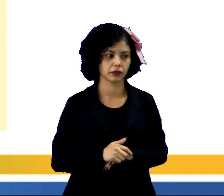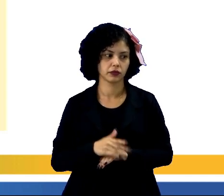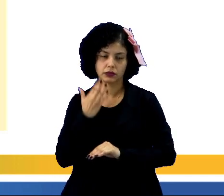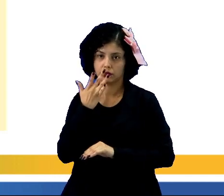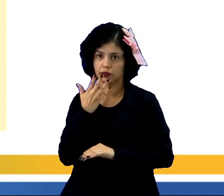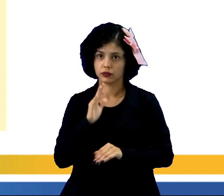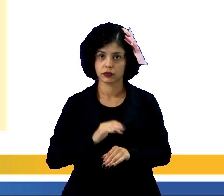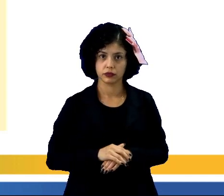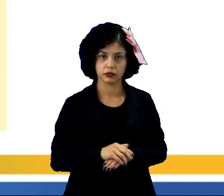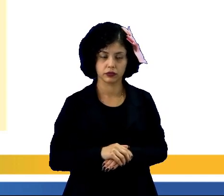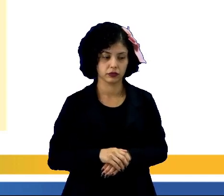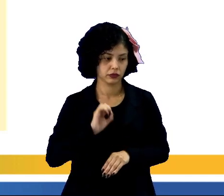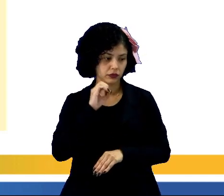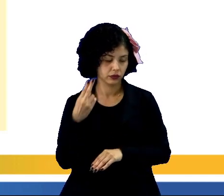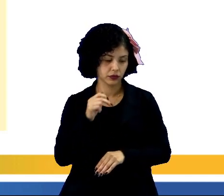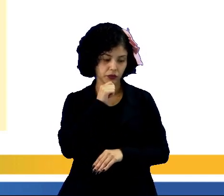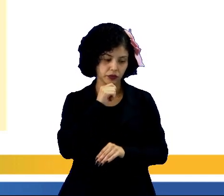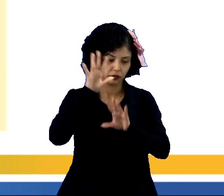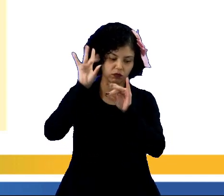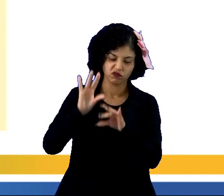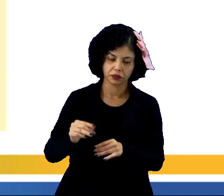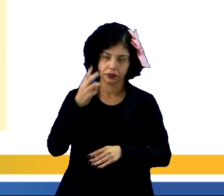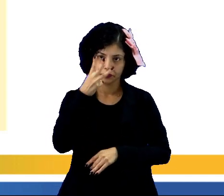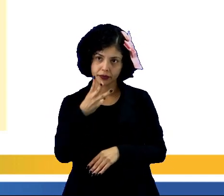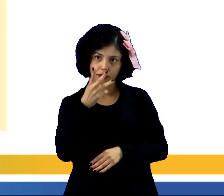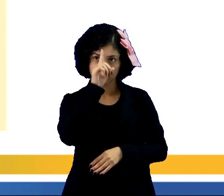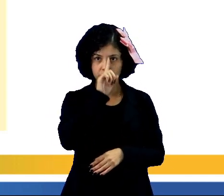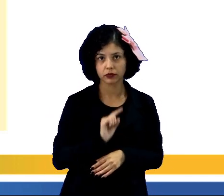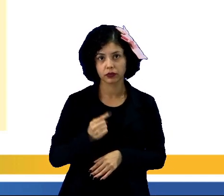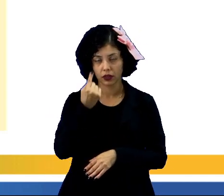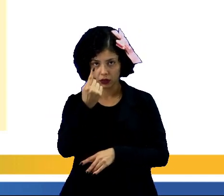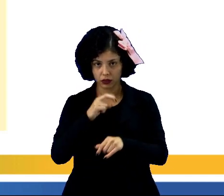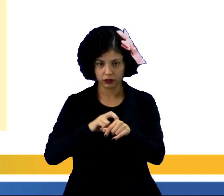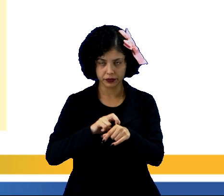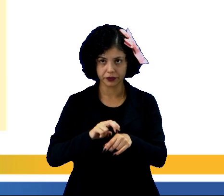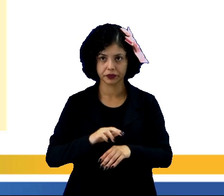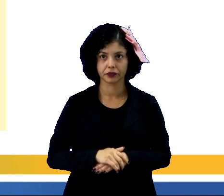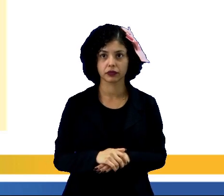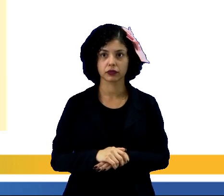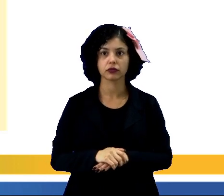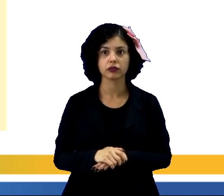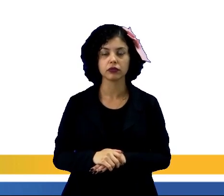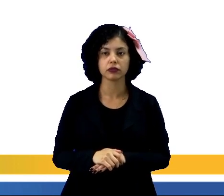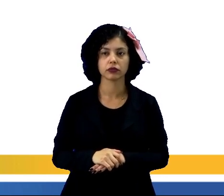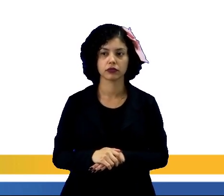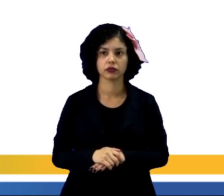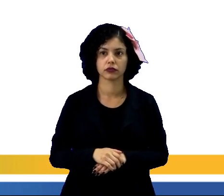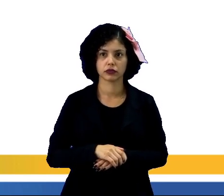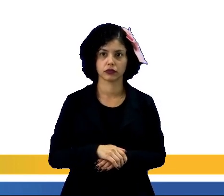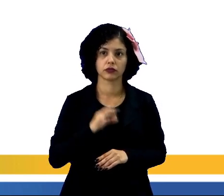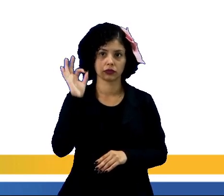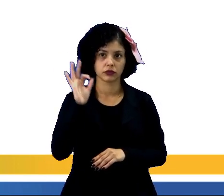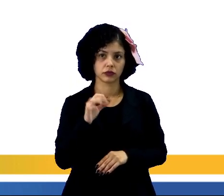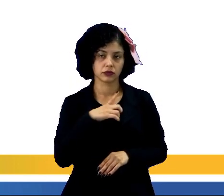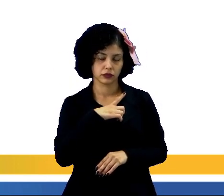a cor verde. Ou seja, para cada 3 amarelas, uma verde. Essa foi a proporção que ele